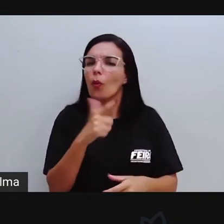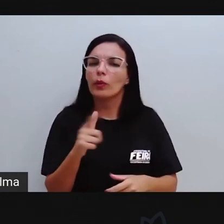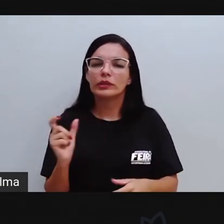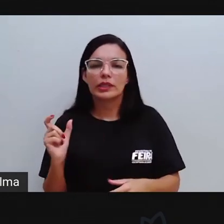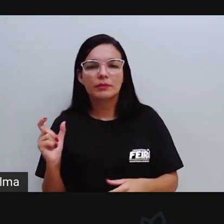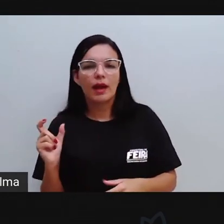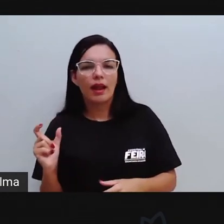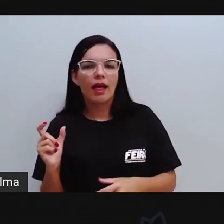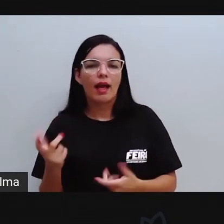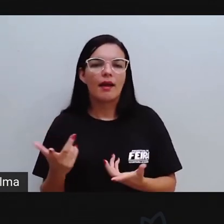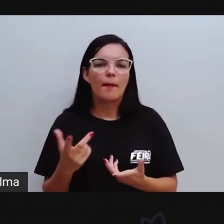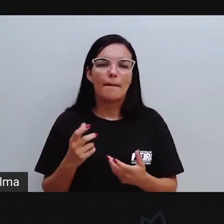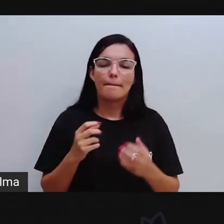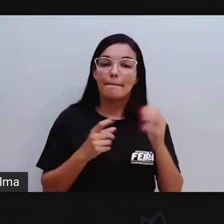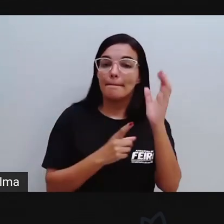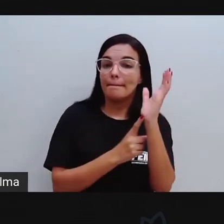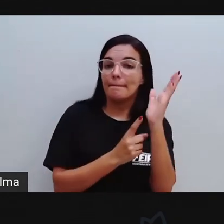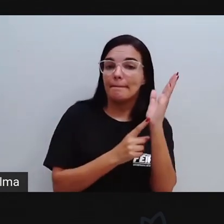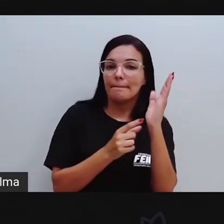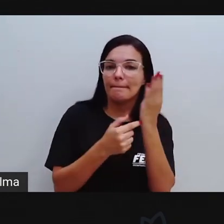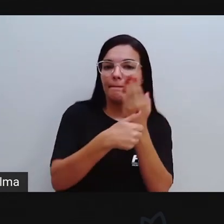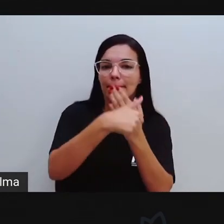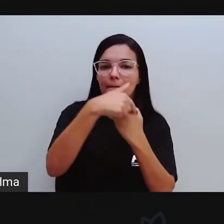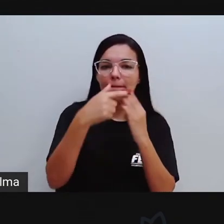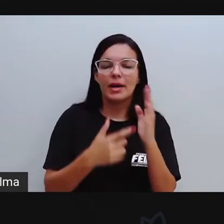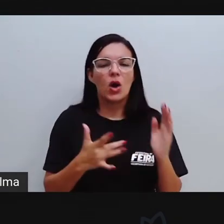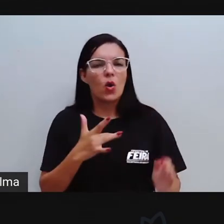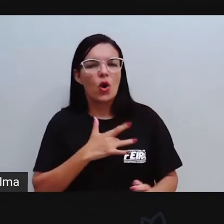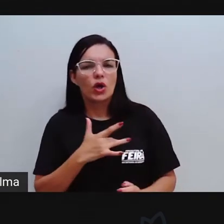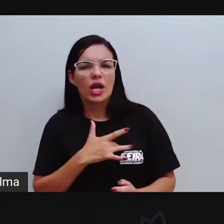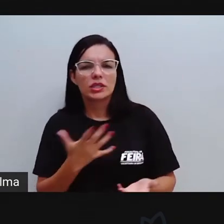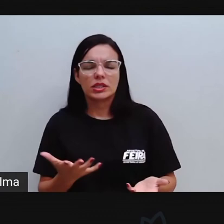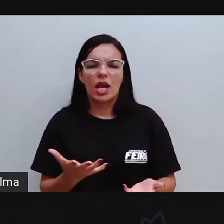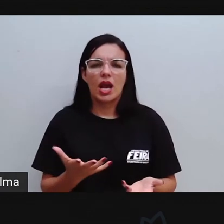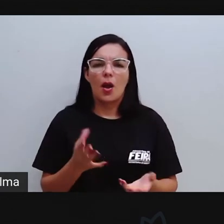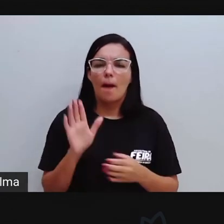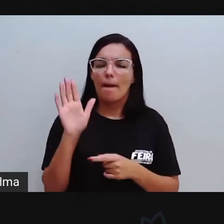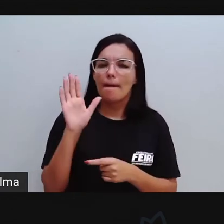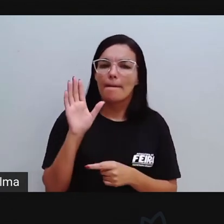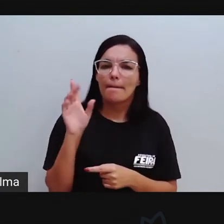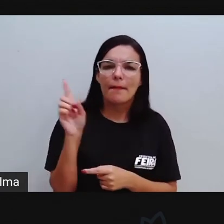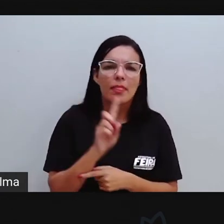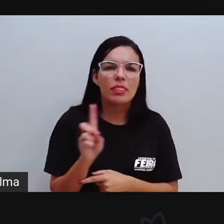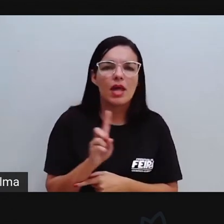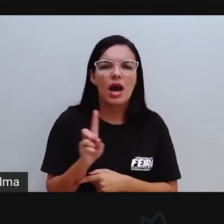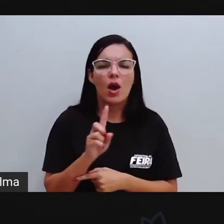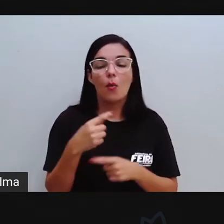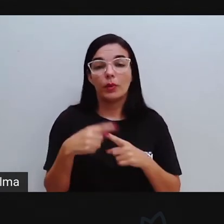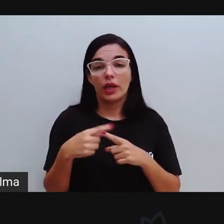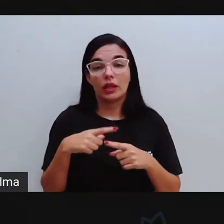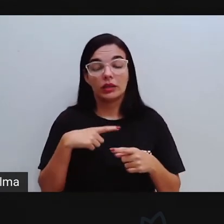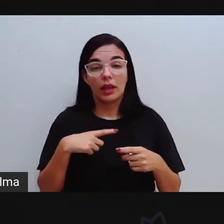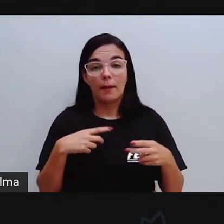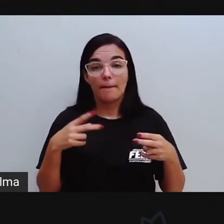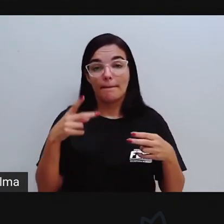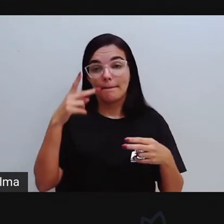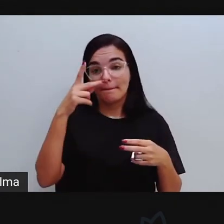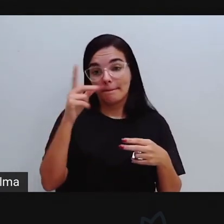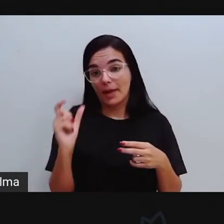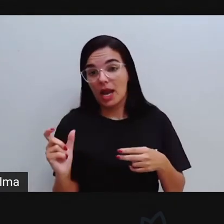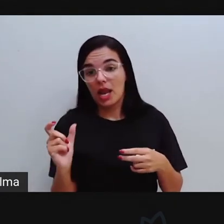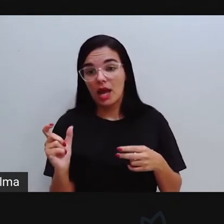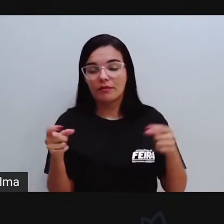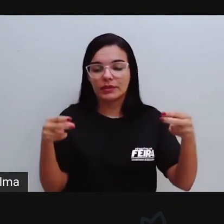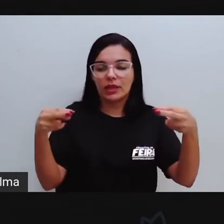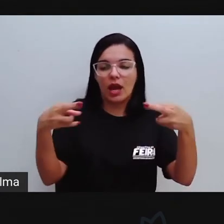Como não, mão, pão, coração, inspiração, são palavras que rimam porque apresentam as